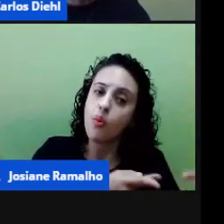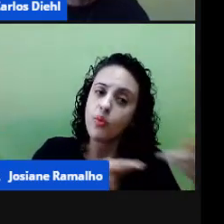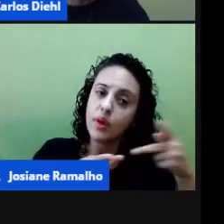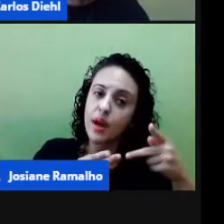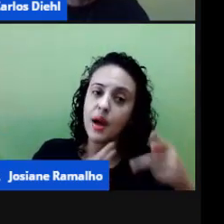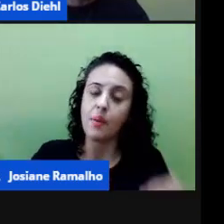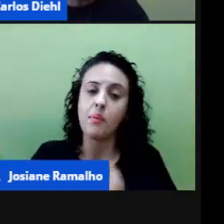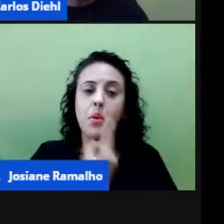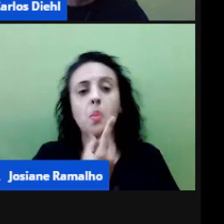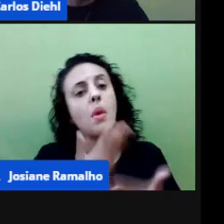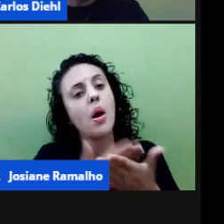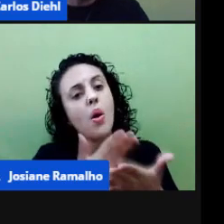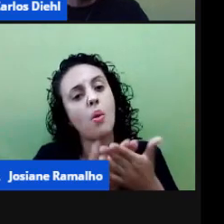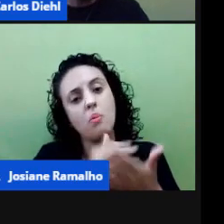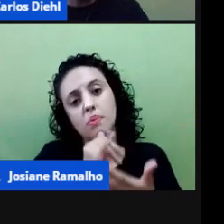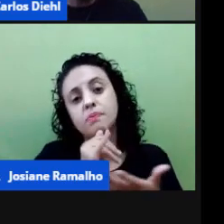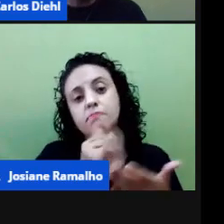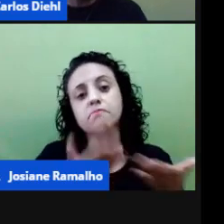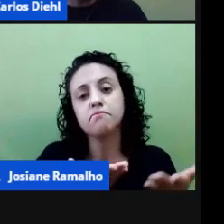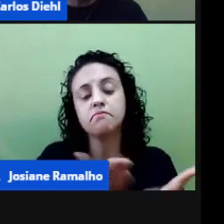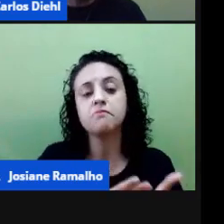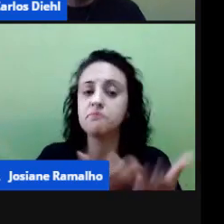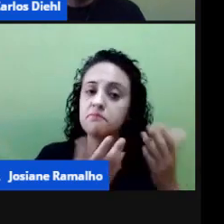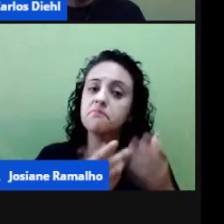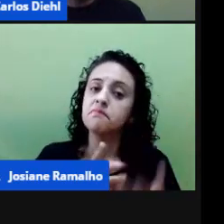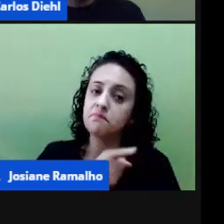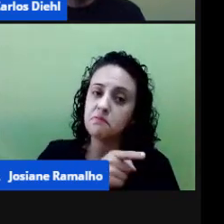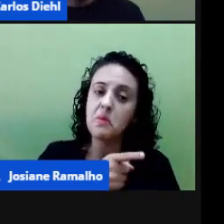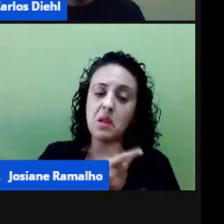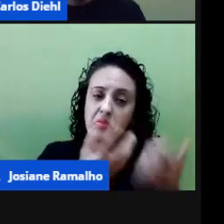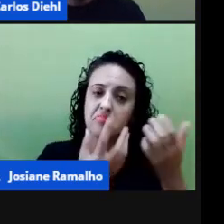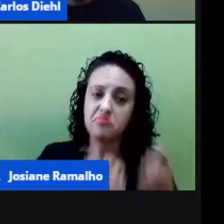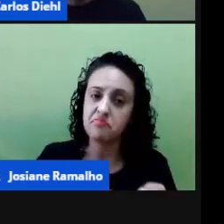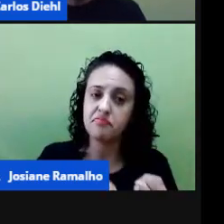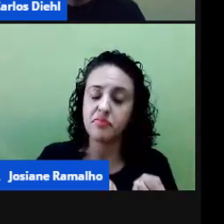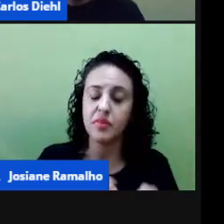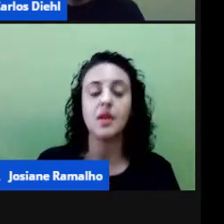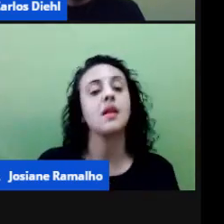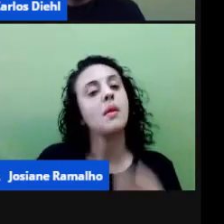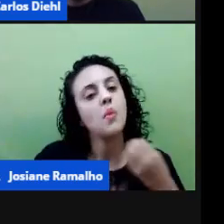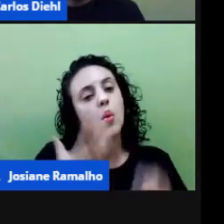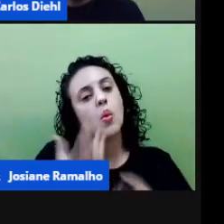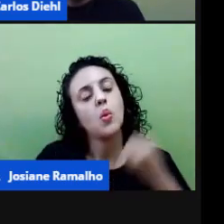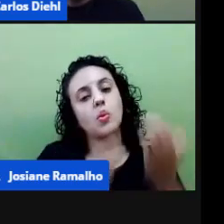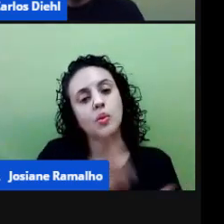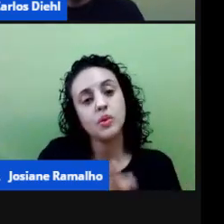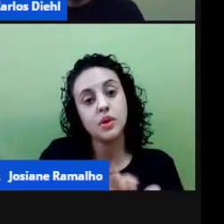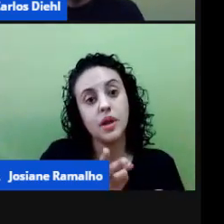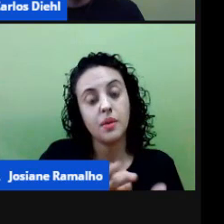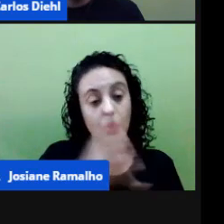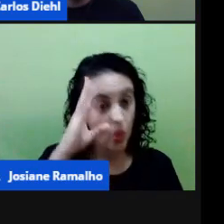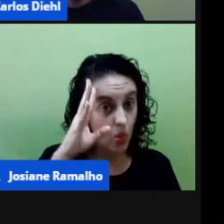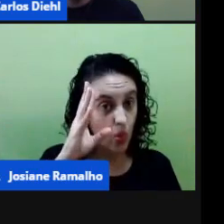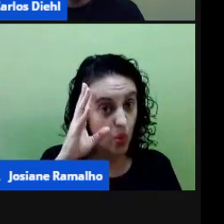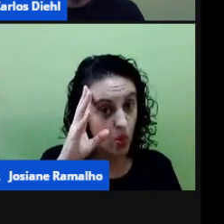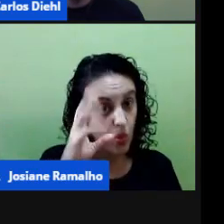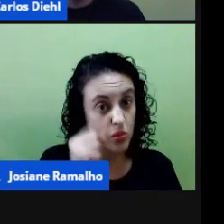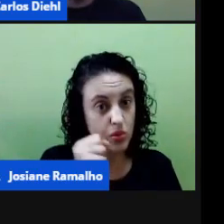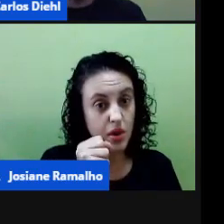está assim, em produção constante, sempre com resultados de expressão